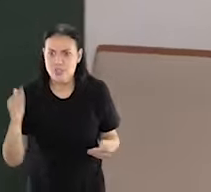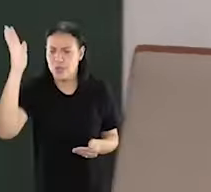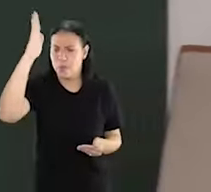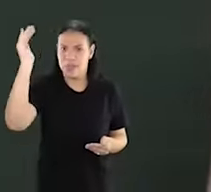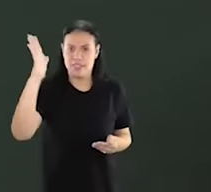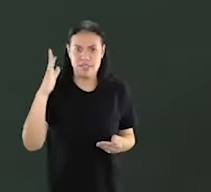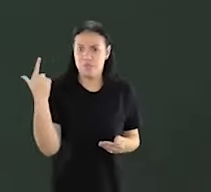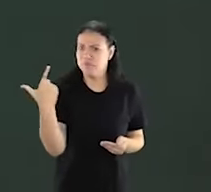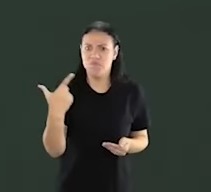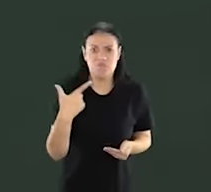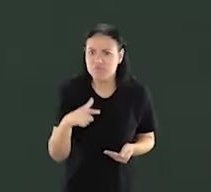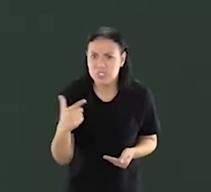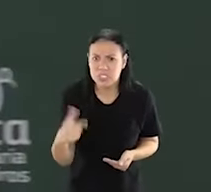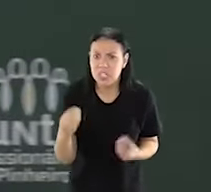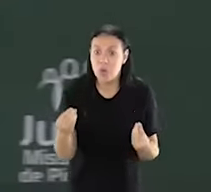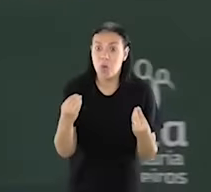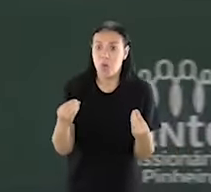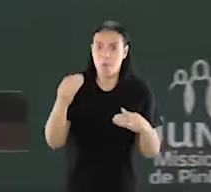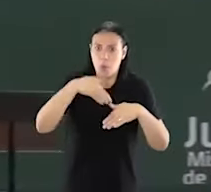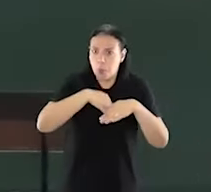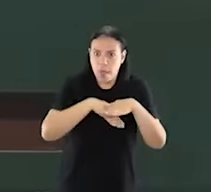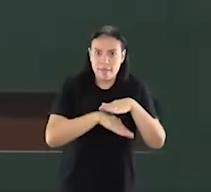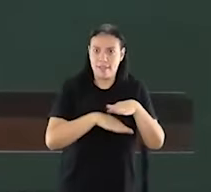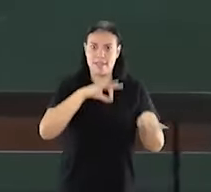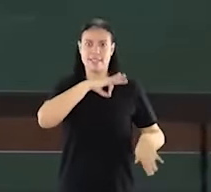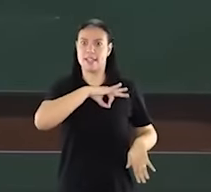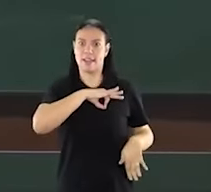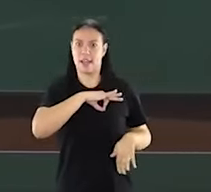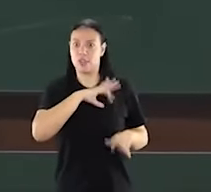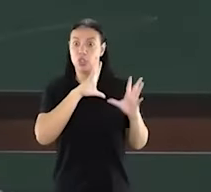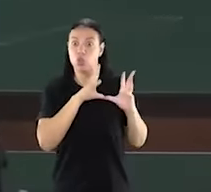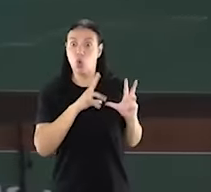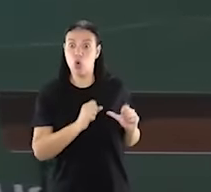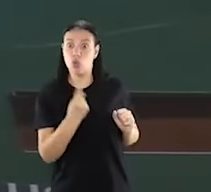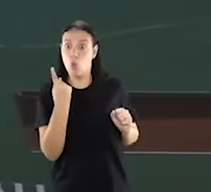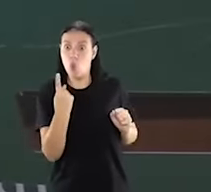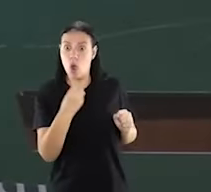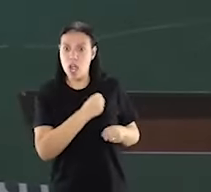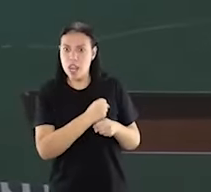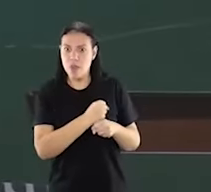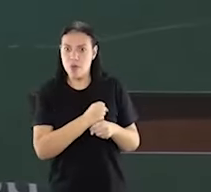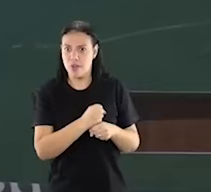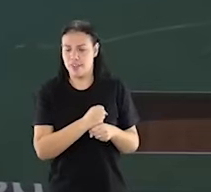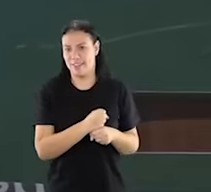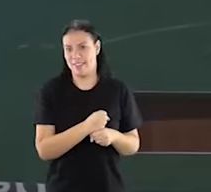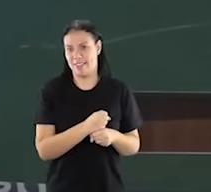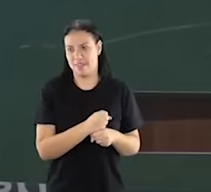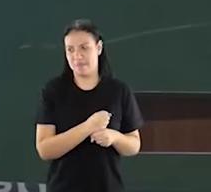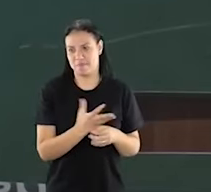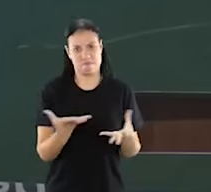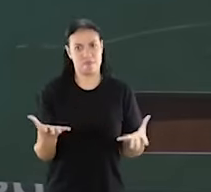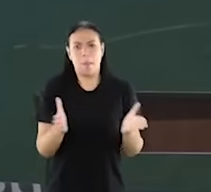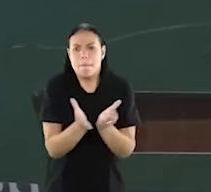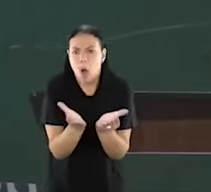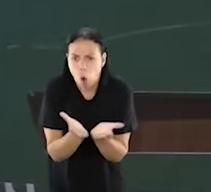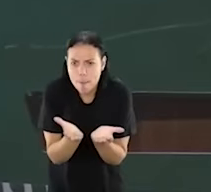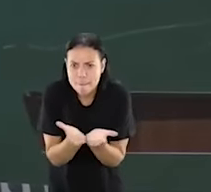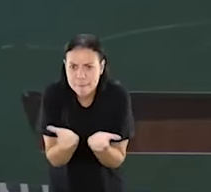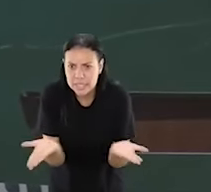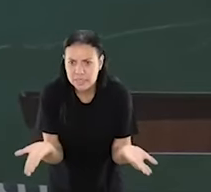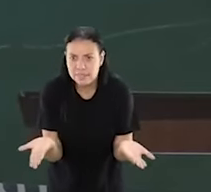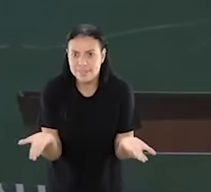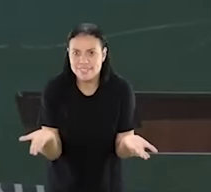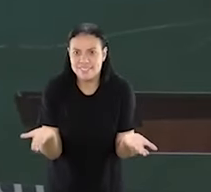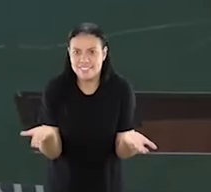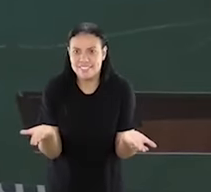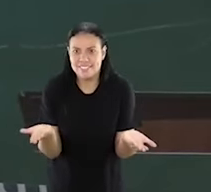Para você entender isso, é preciso entender a cultura judaica. Quando uma menina saía da fase menina para moça,